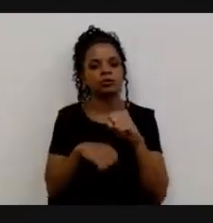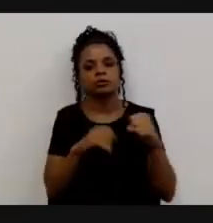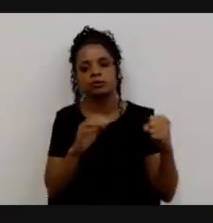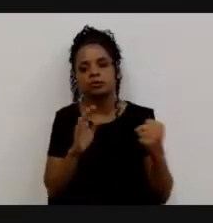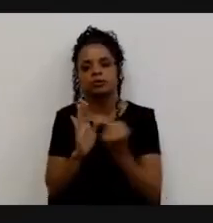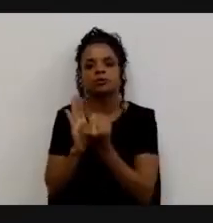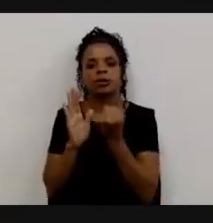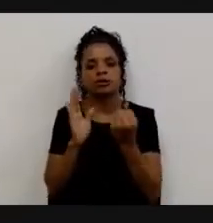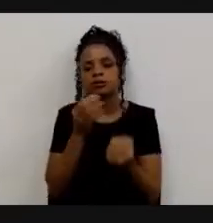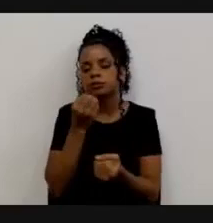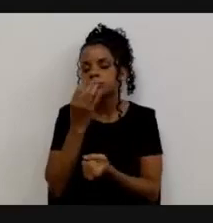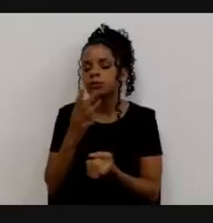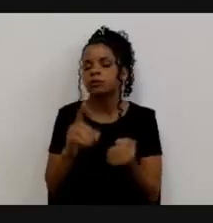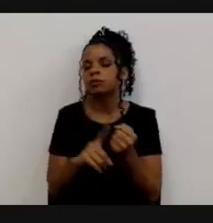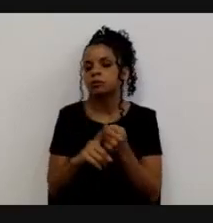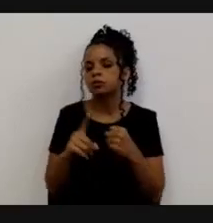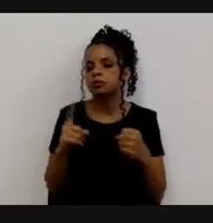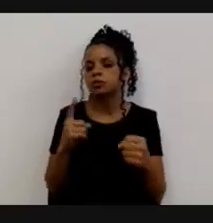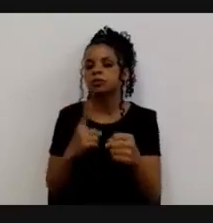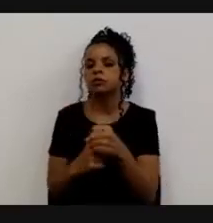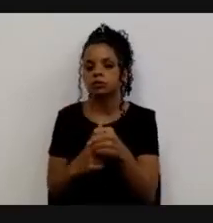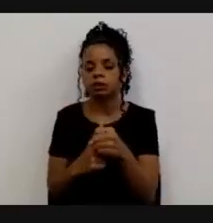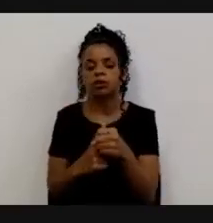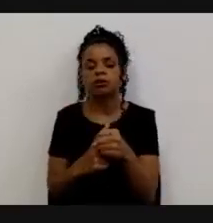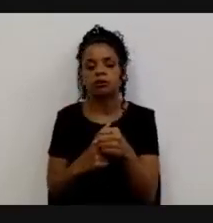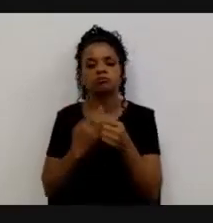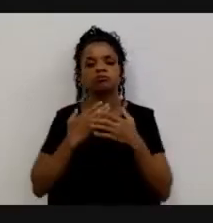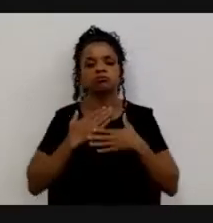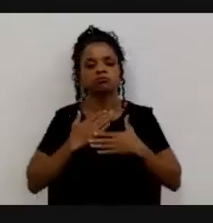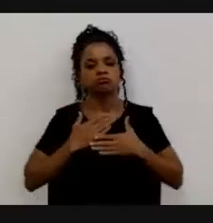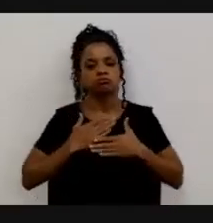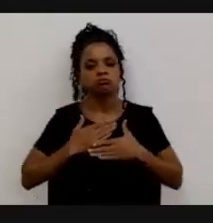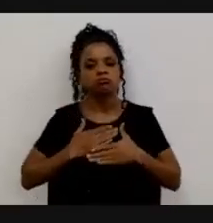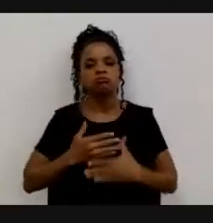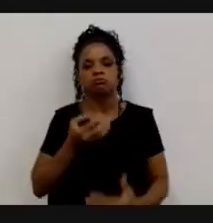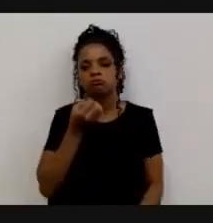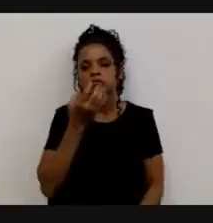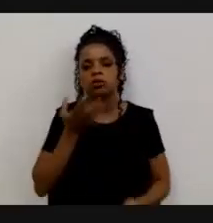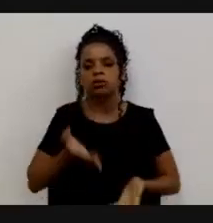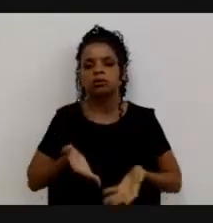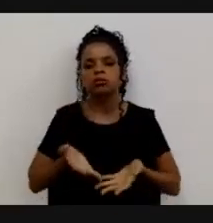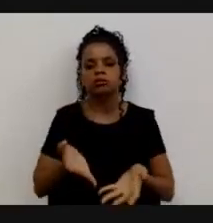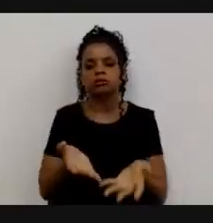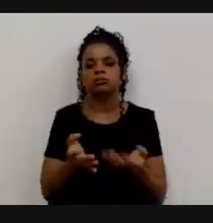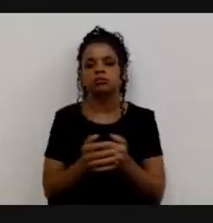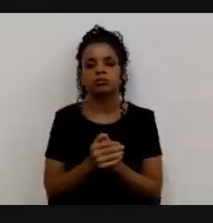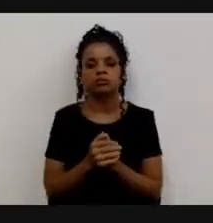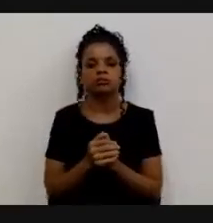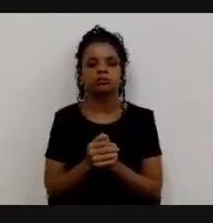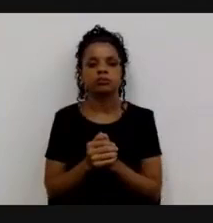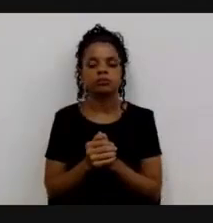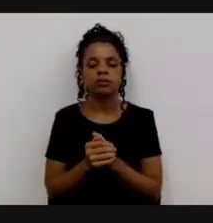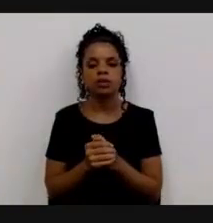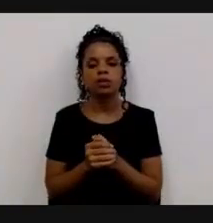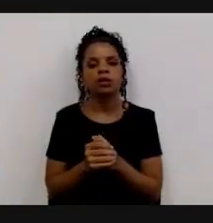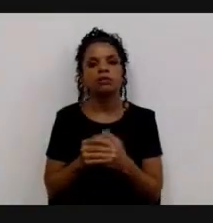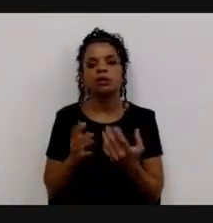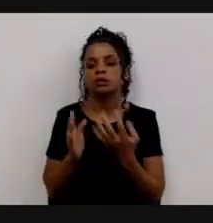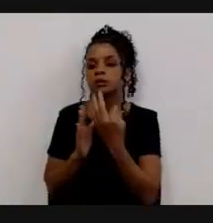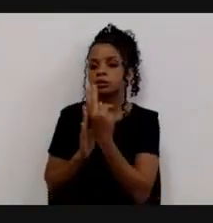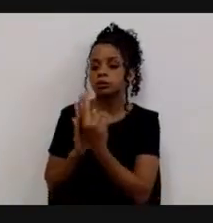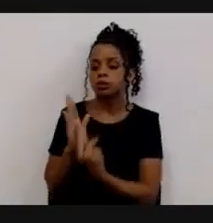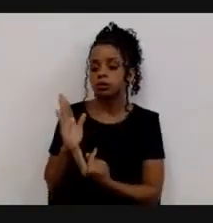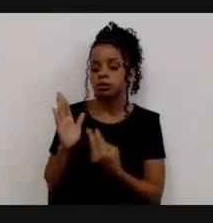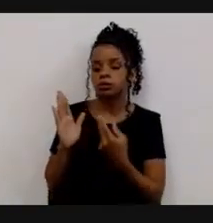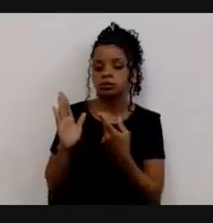produtivos para a sociedade, trazendo bem-estar. O último texto, inclusive, da nota técnica da Conselho da Casa, fala